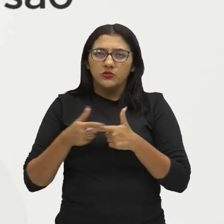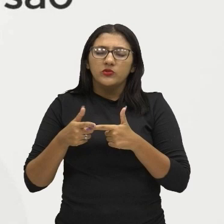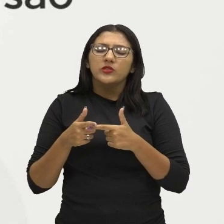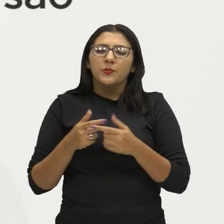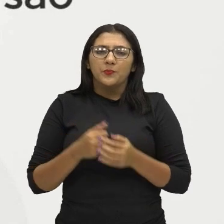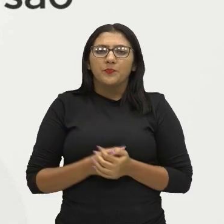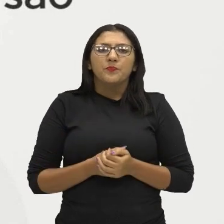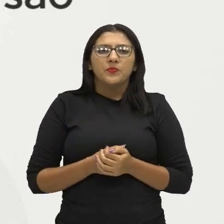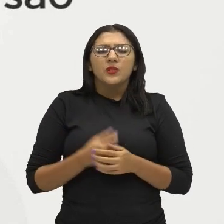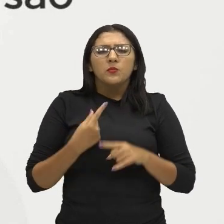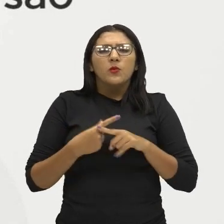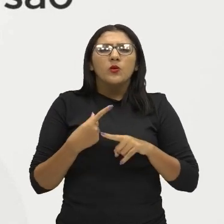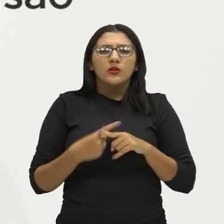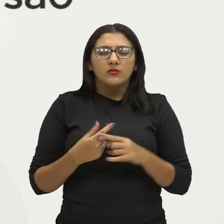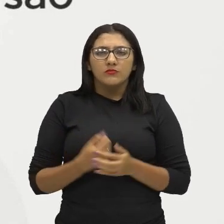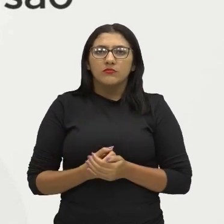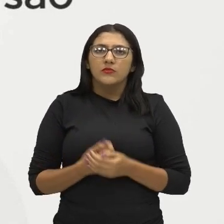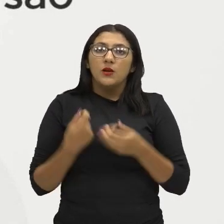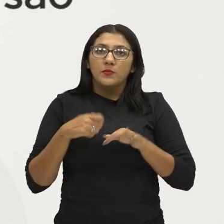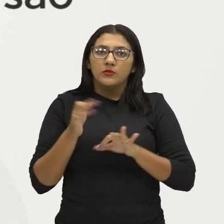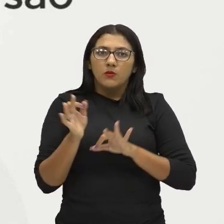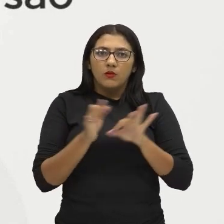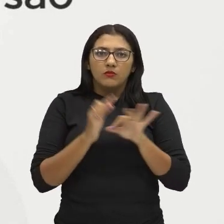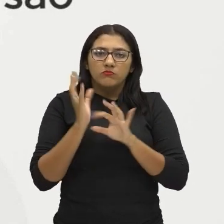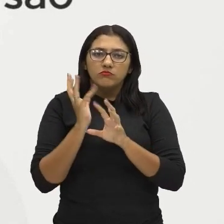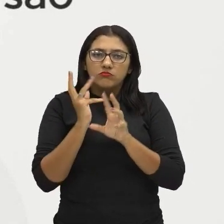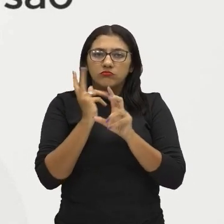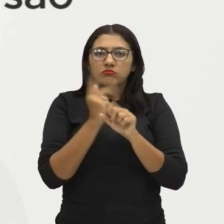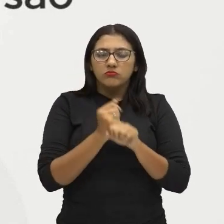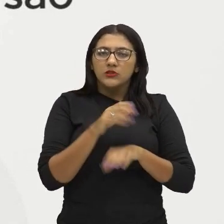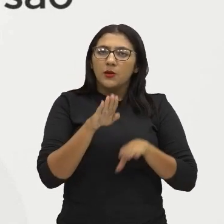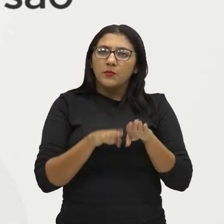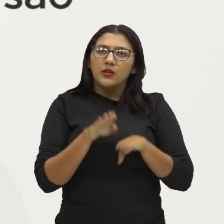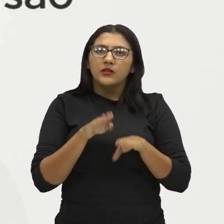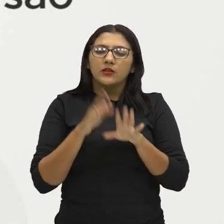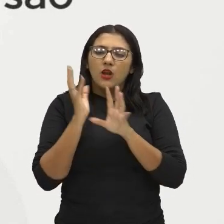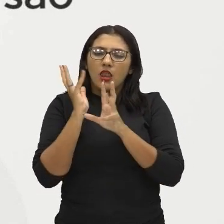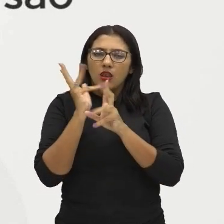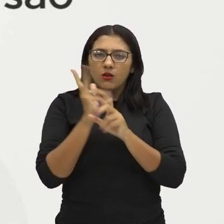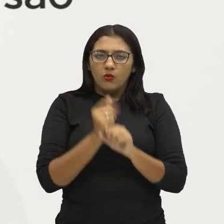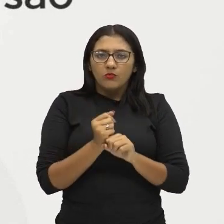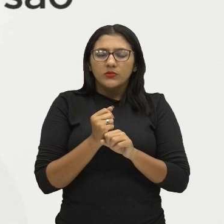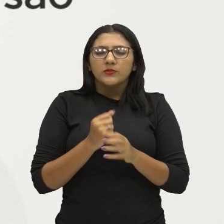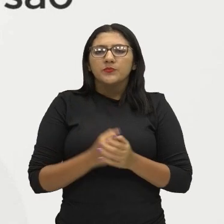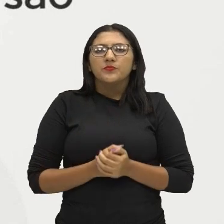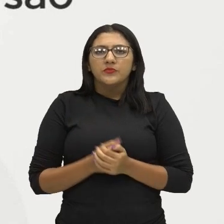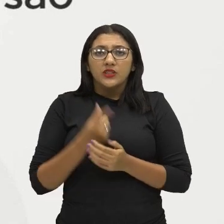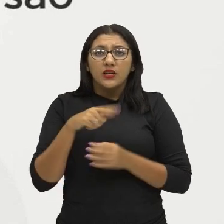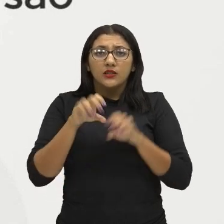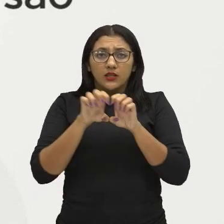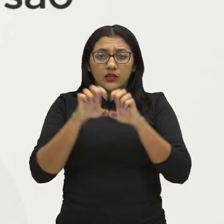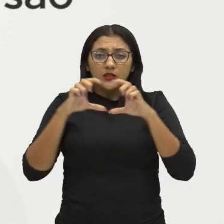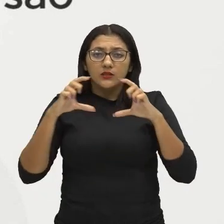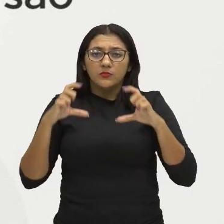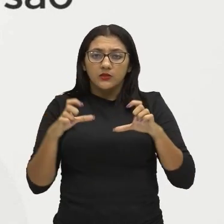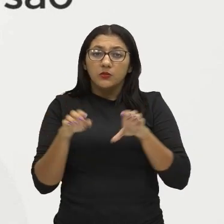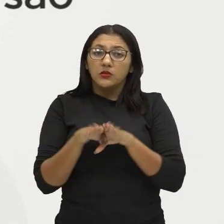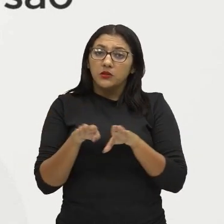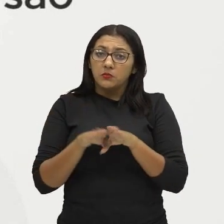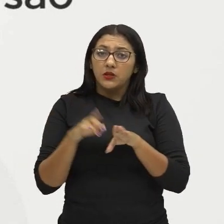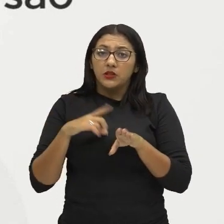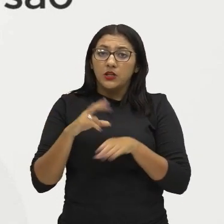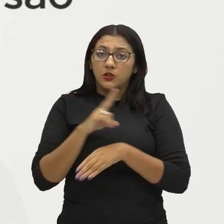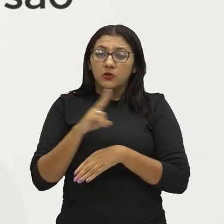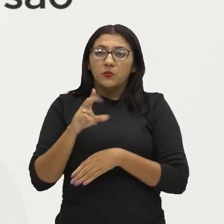quê? Para realizar determinados cálculos. Nessas expressões, que também são conhecidas